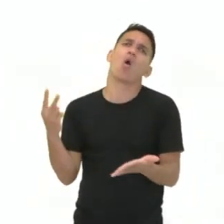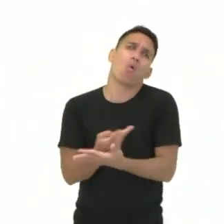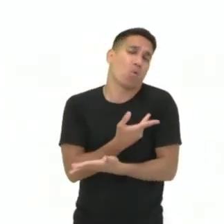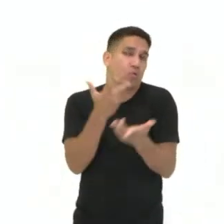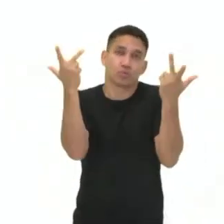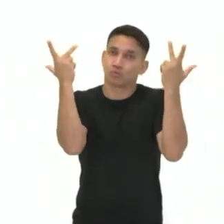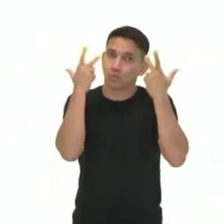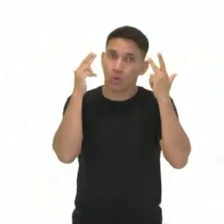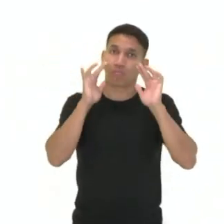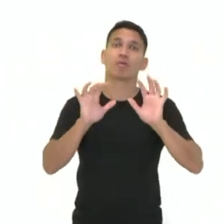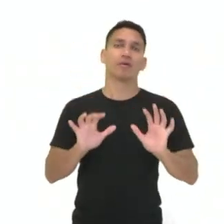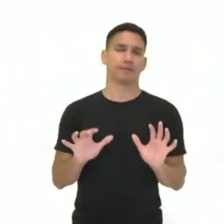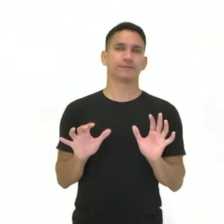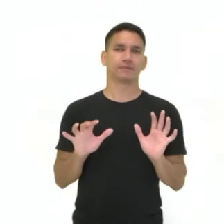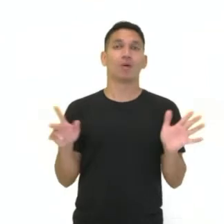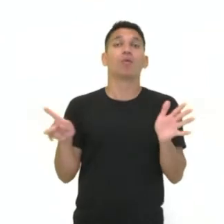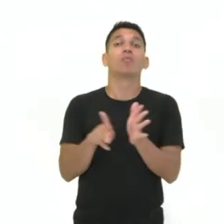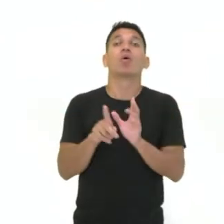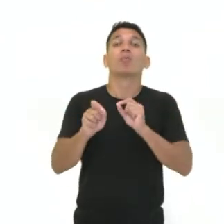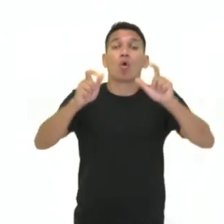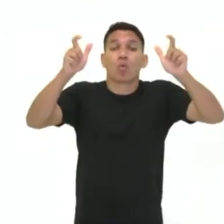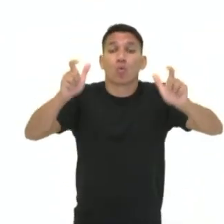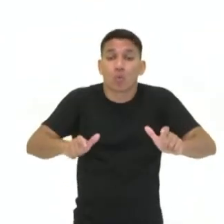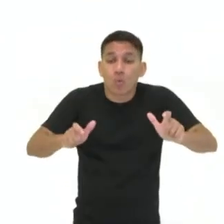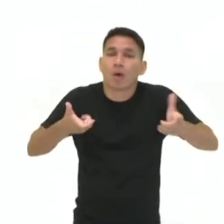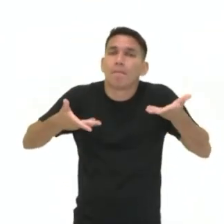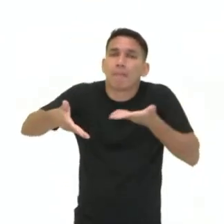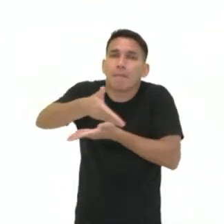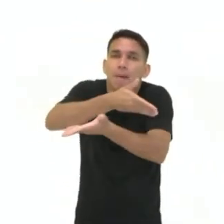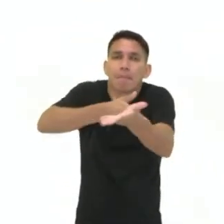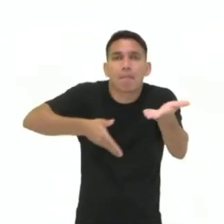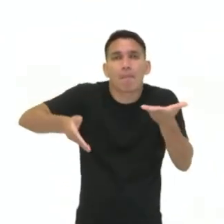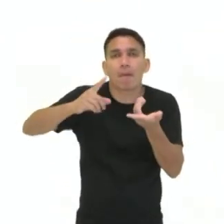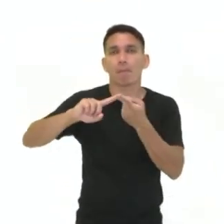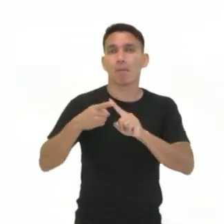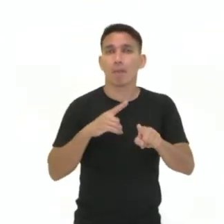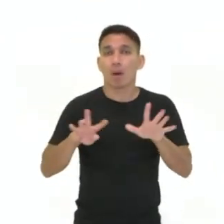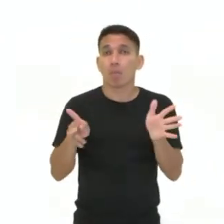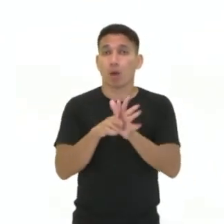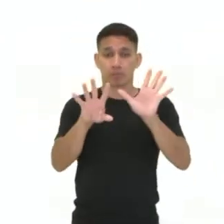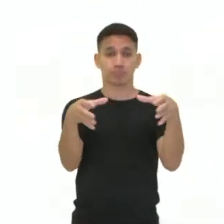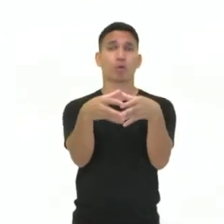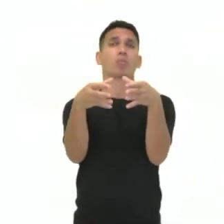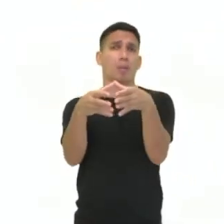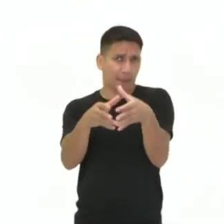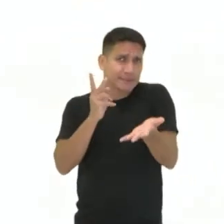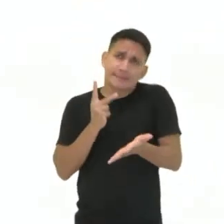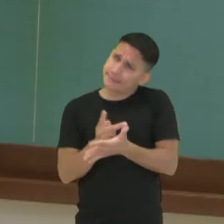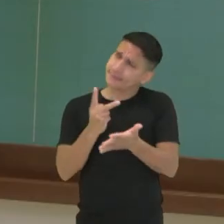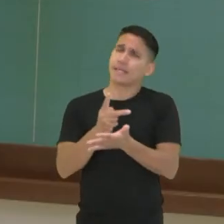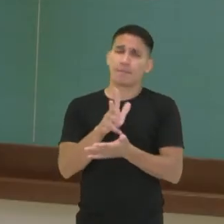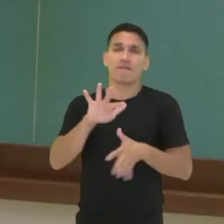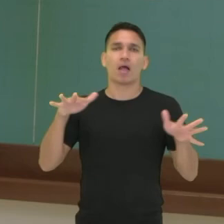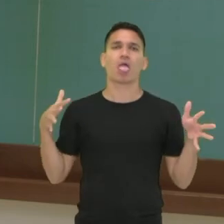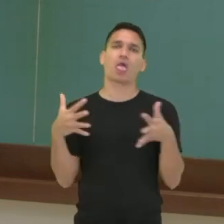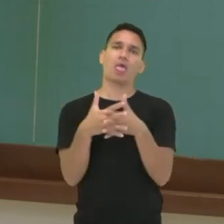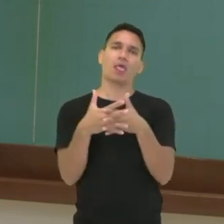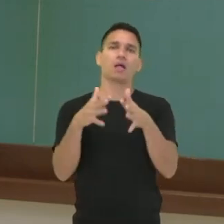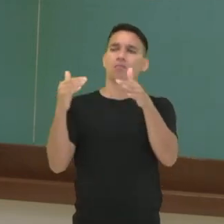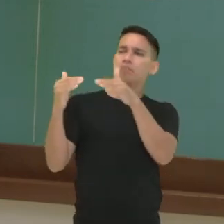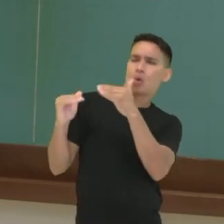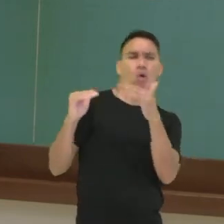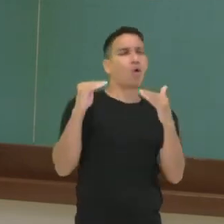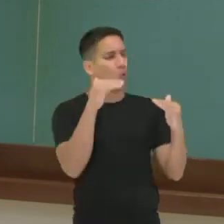né? Então, quando a gente tem um espaço em comum, quando a gente tem comunidade, os conflitos surgem. Daí a necessidade